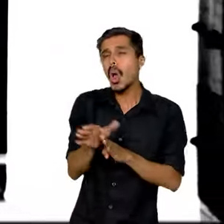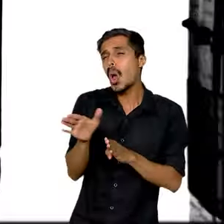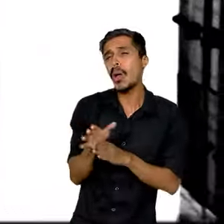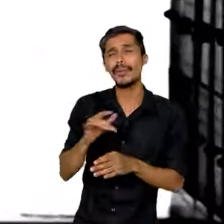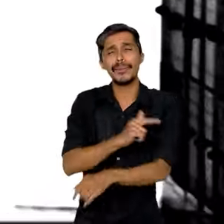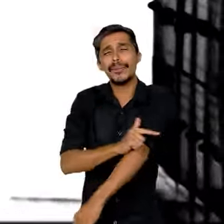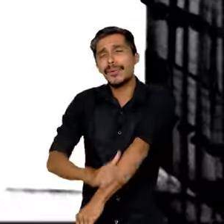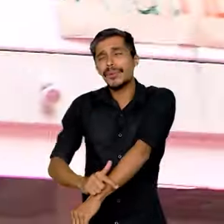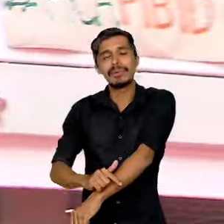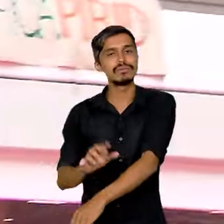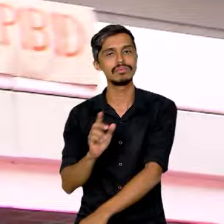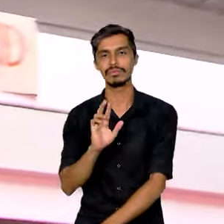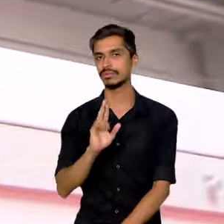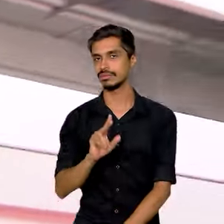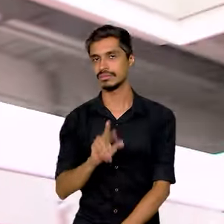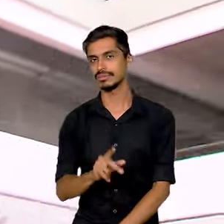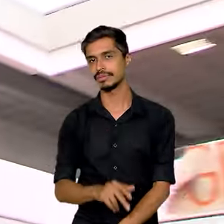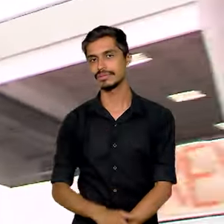apenas com educação.